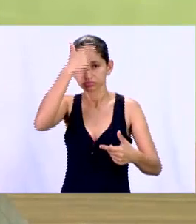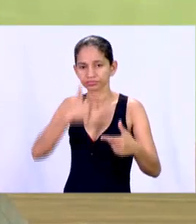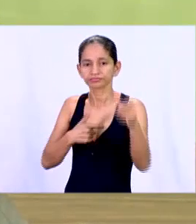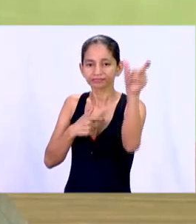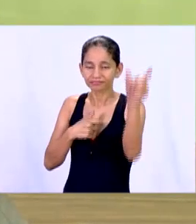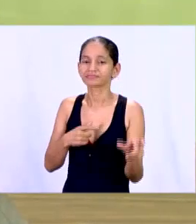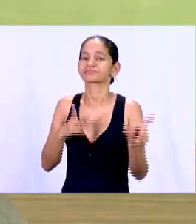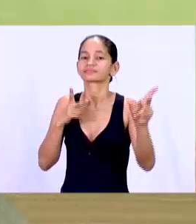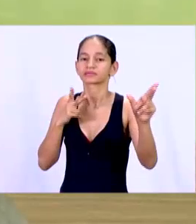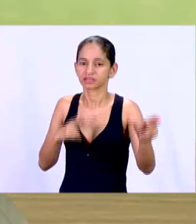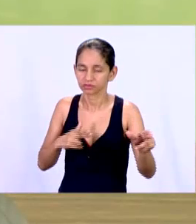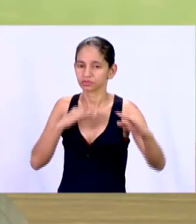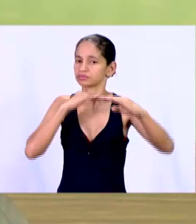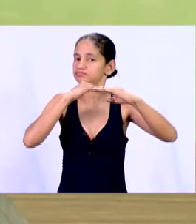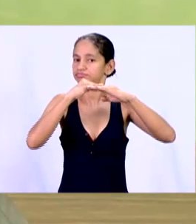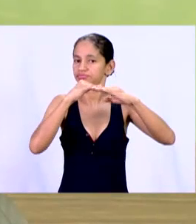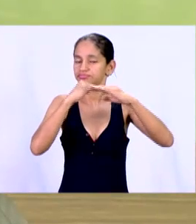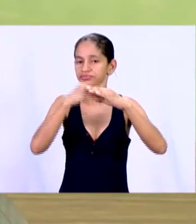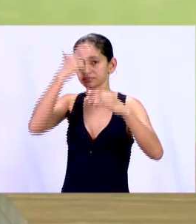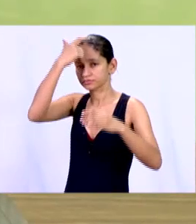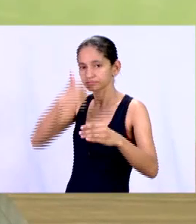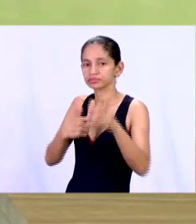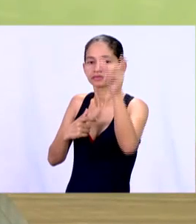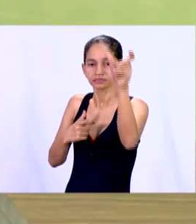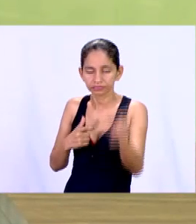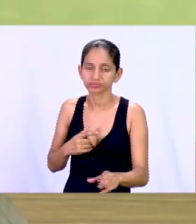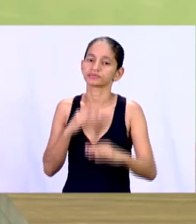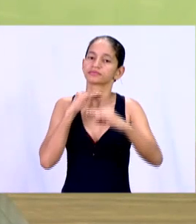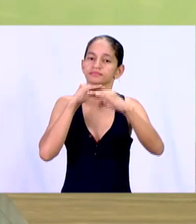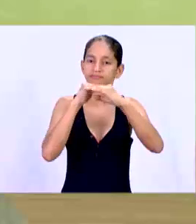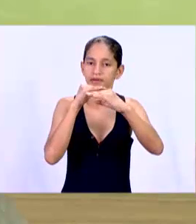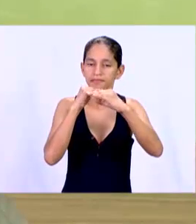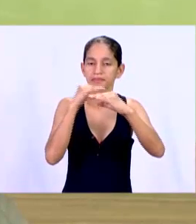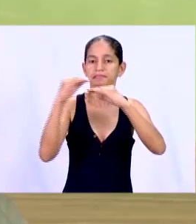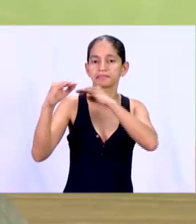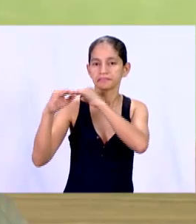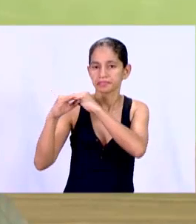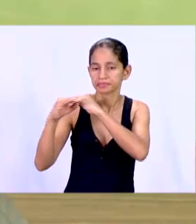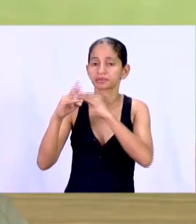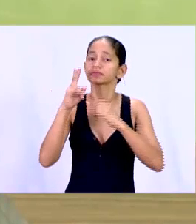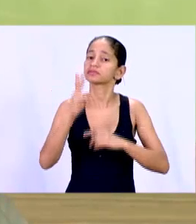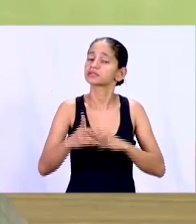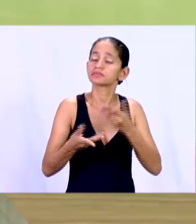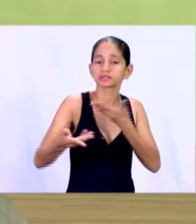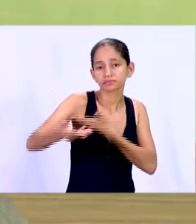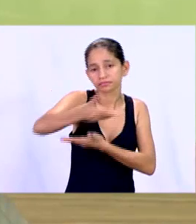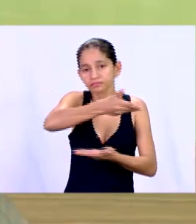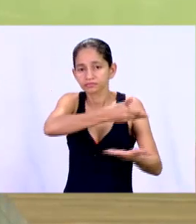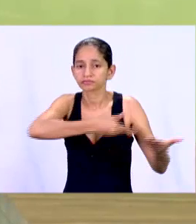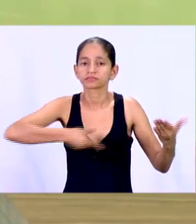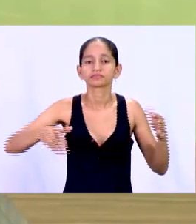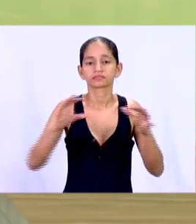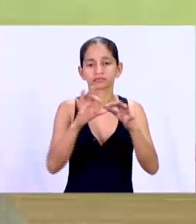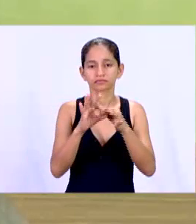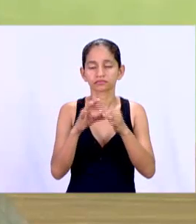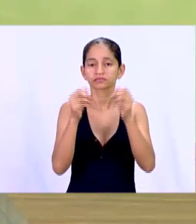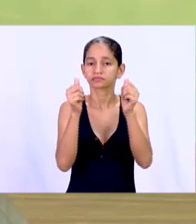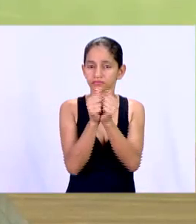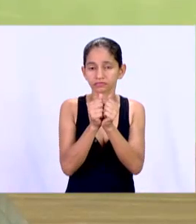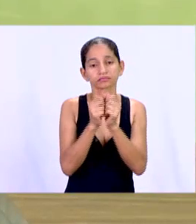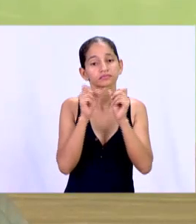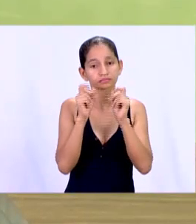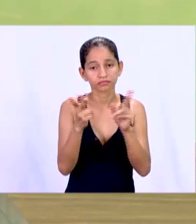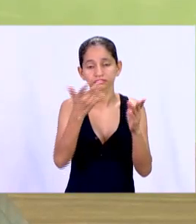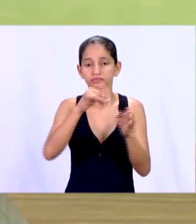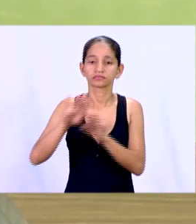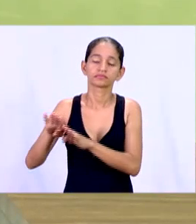respeito, proporcionar a expressão individual para, consequentemente, a produção de articulações coletivas. E uma outra